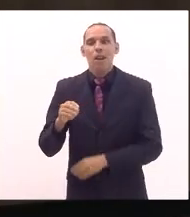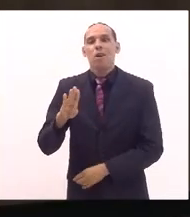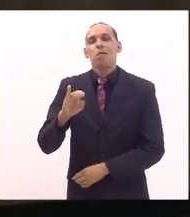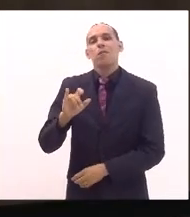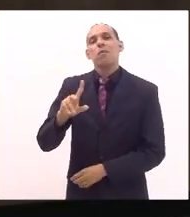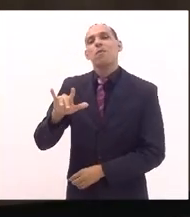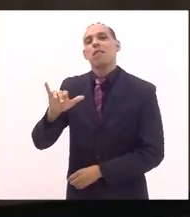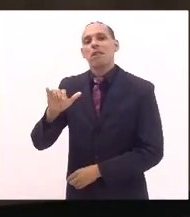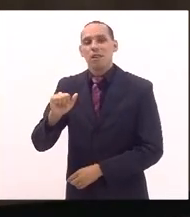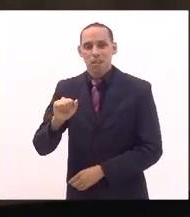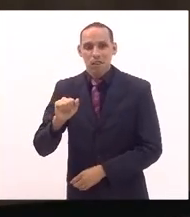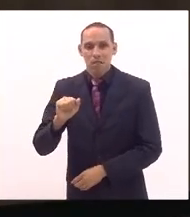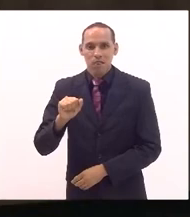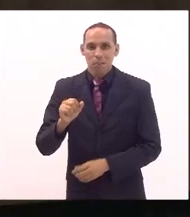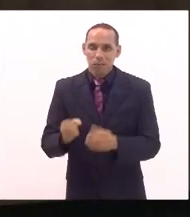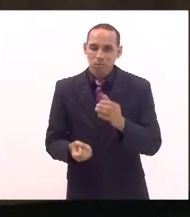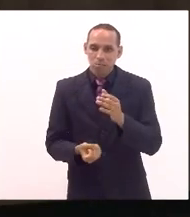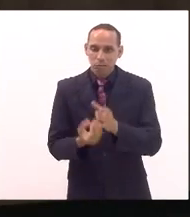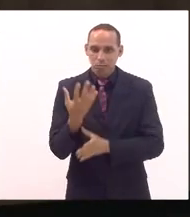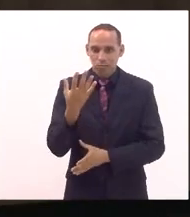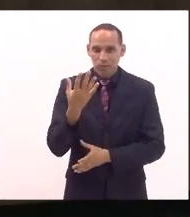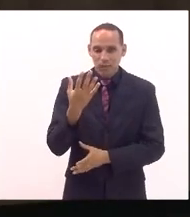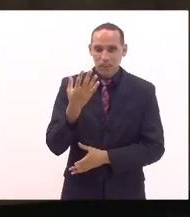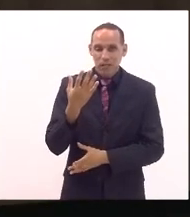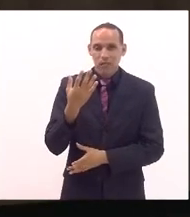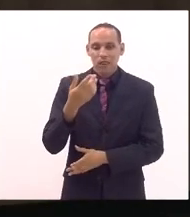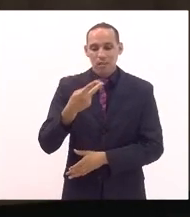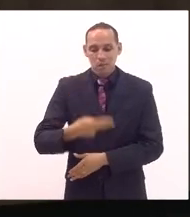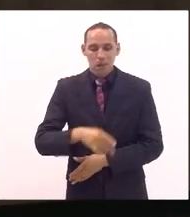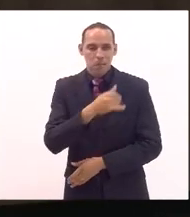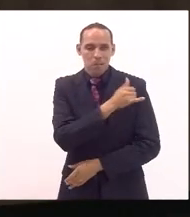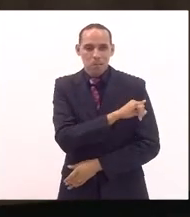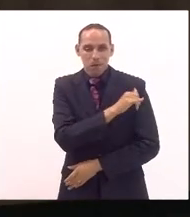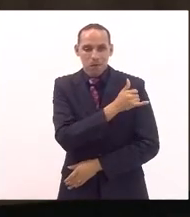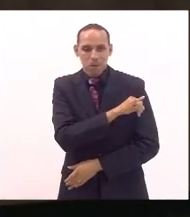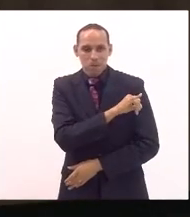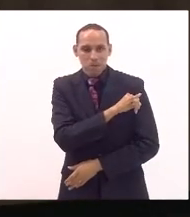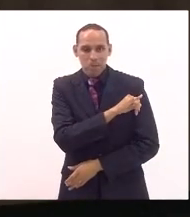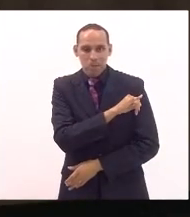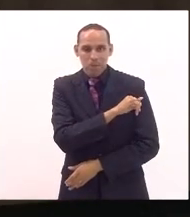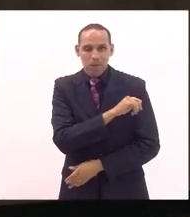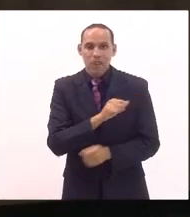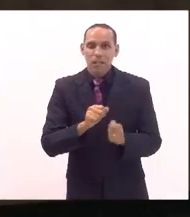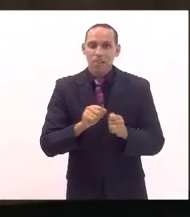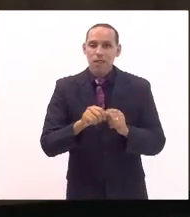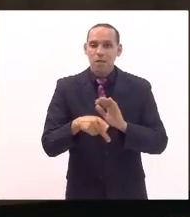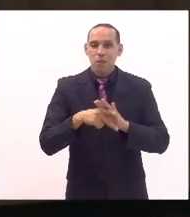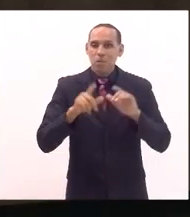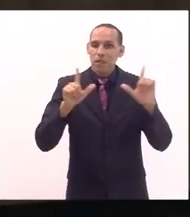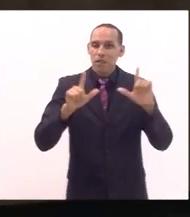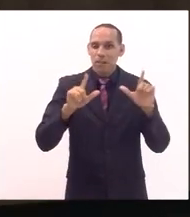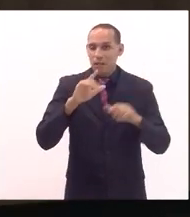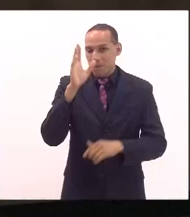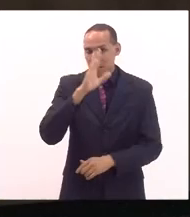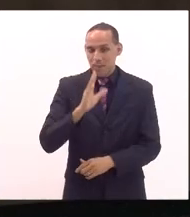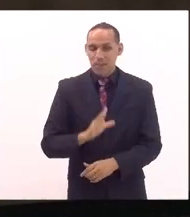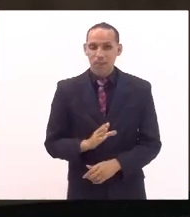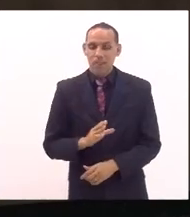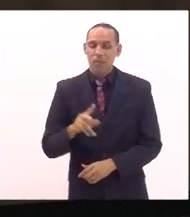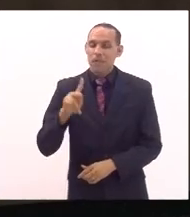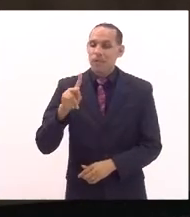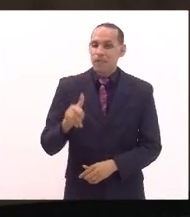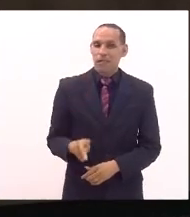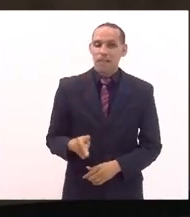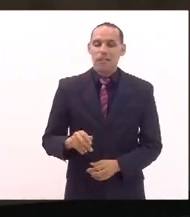bíblicas produzidas em terra em território Fluminense pelas emissoras de televisão brasileira senhora Presidente